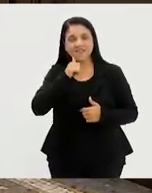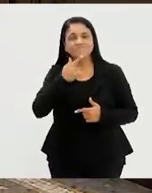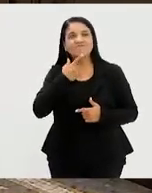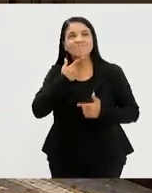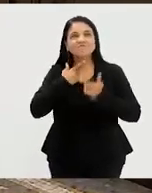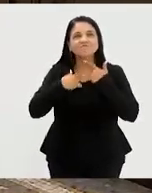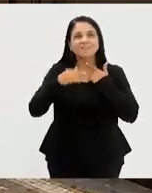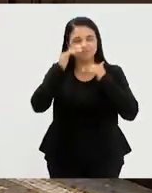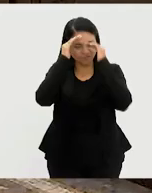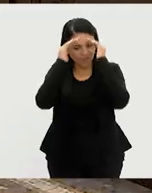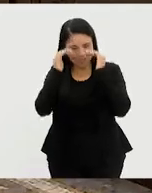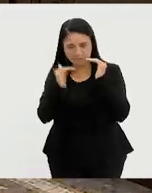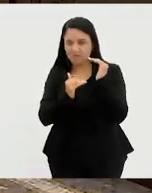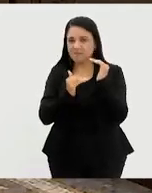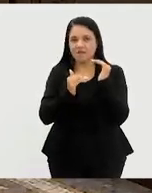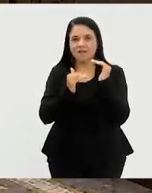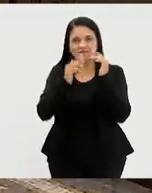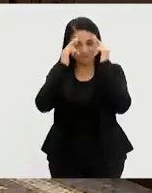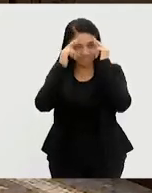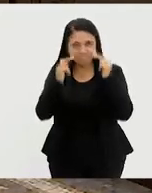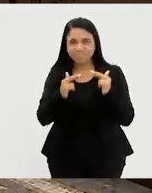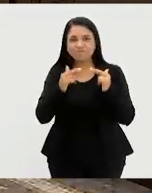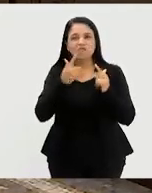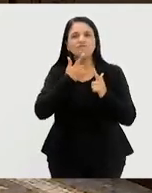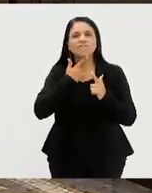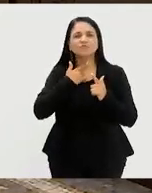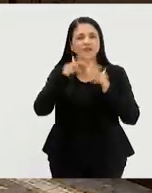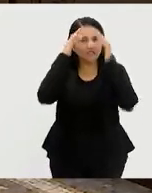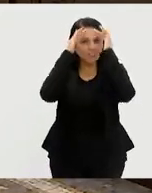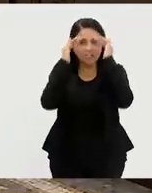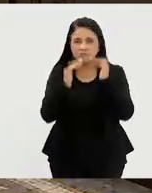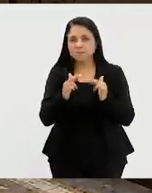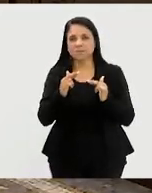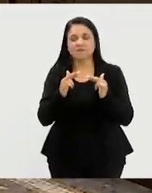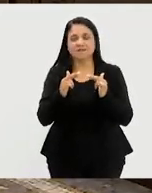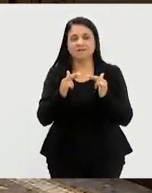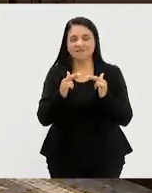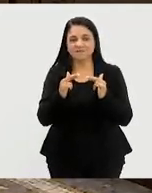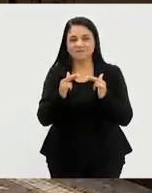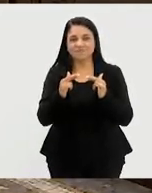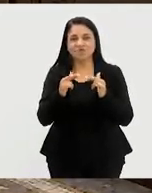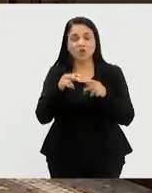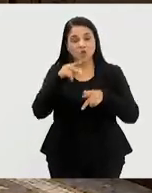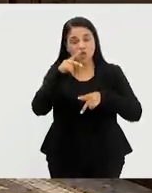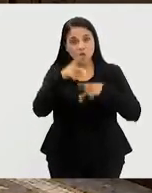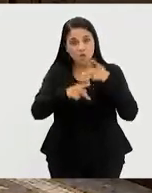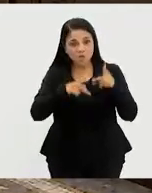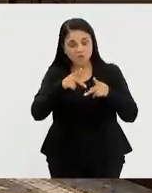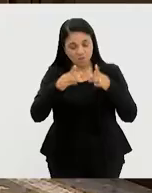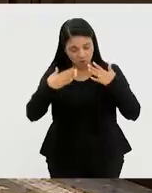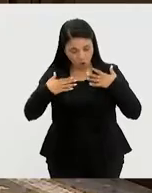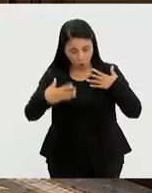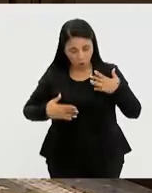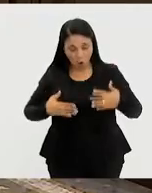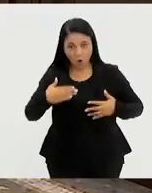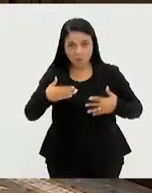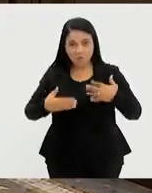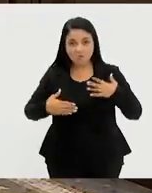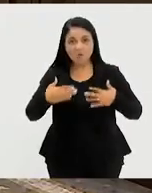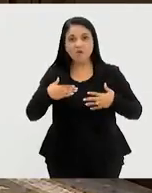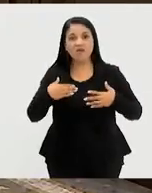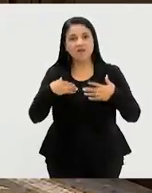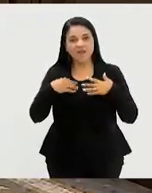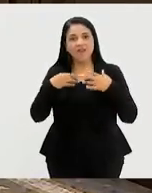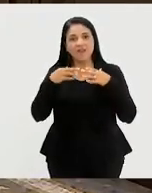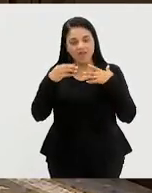respeitados as nossas vontades respeitadas e os nosso corpo é o nosso templo também então o meu corpo hoje é